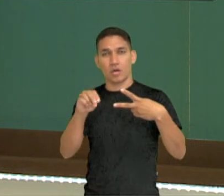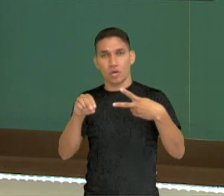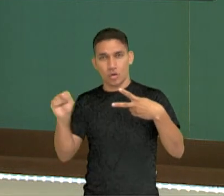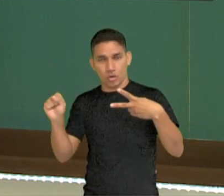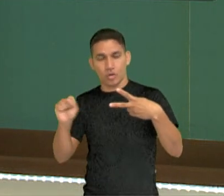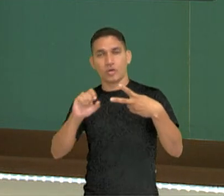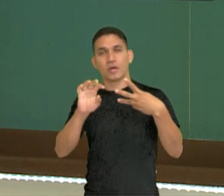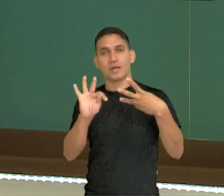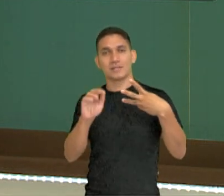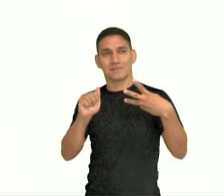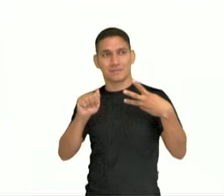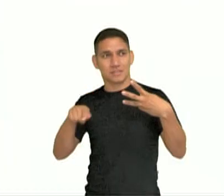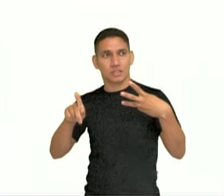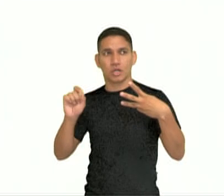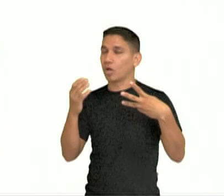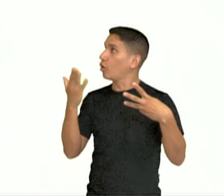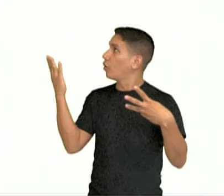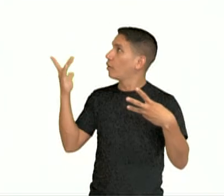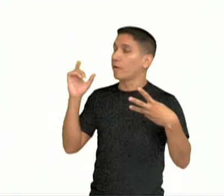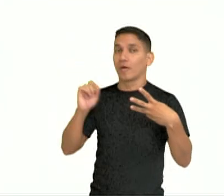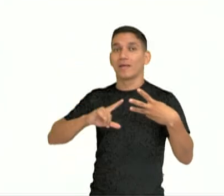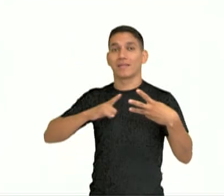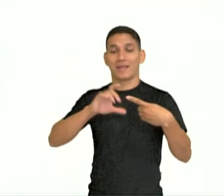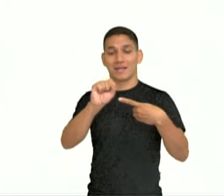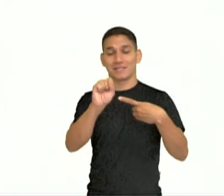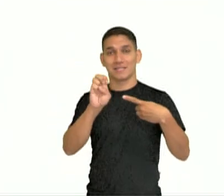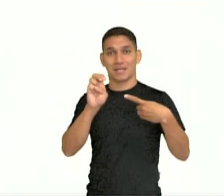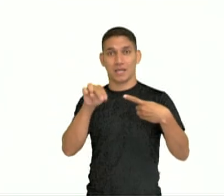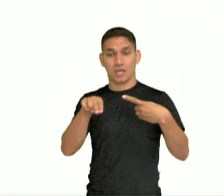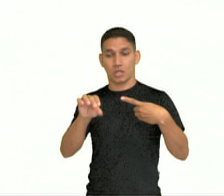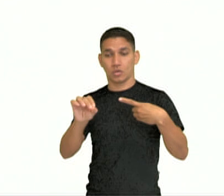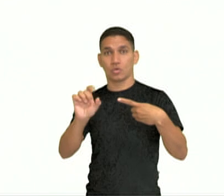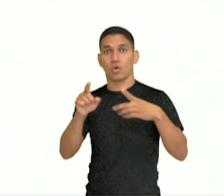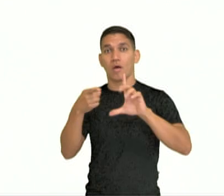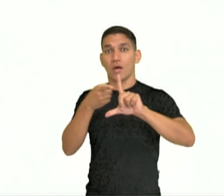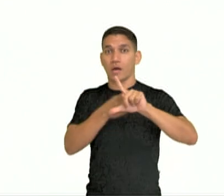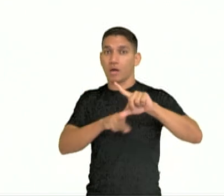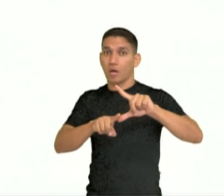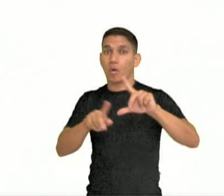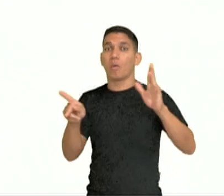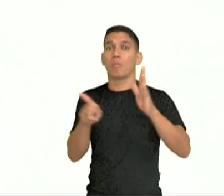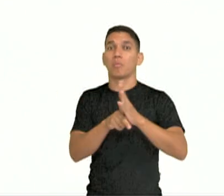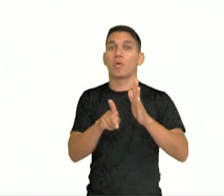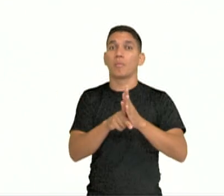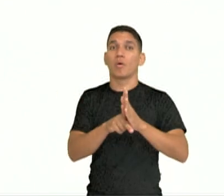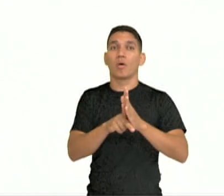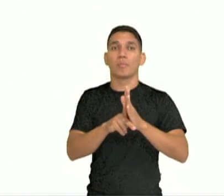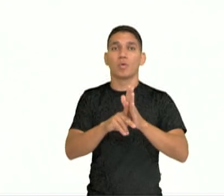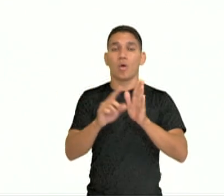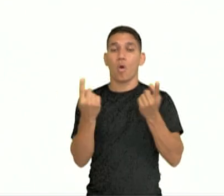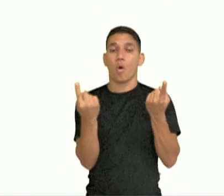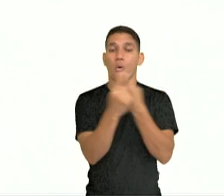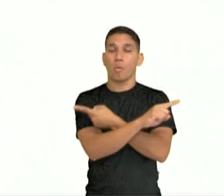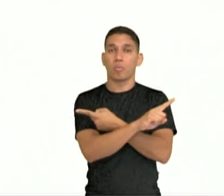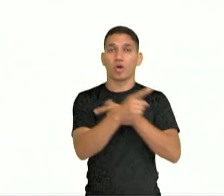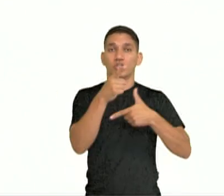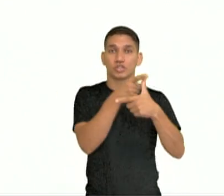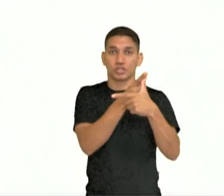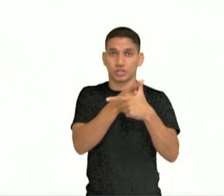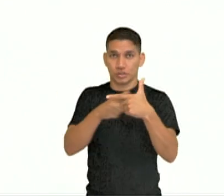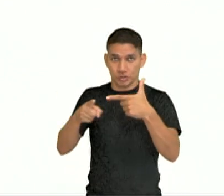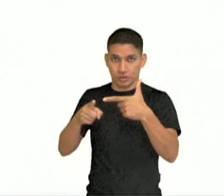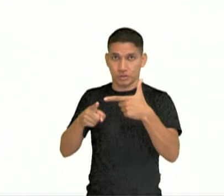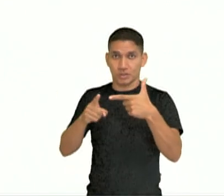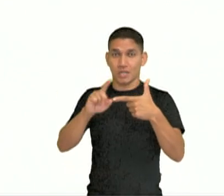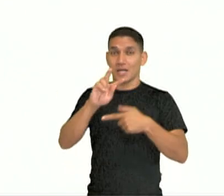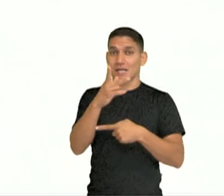ali em amarelo. Então, o seno de um ângulo é definido por cateto oposto dividido pela hipotenusa.